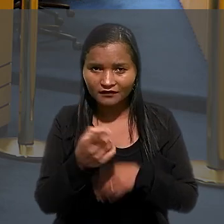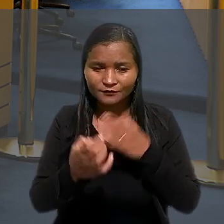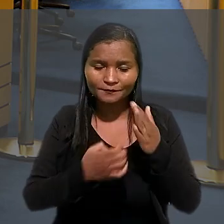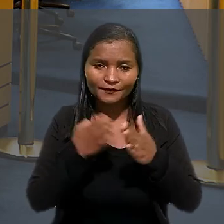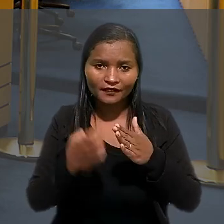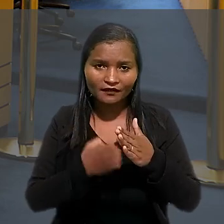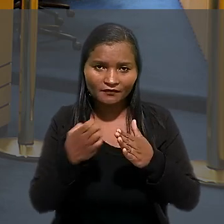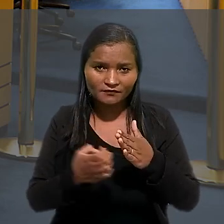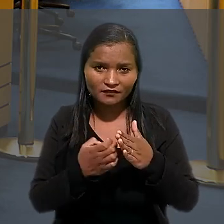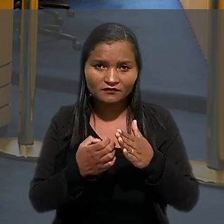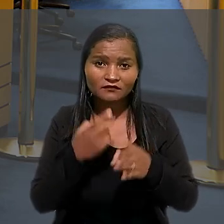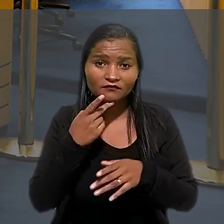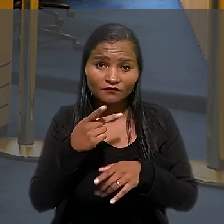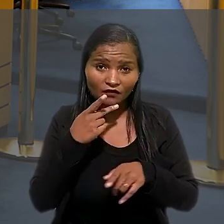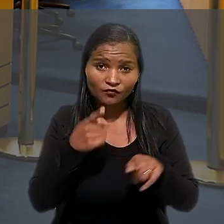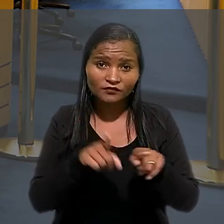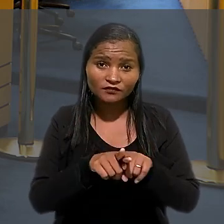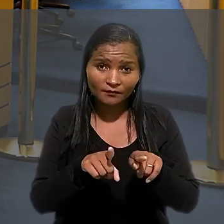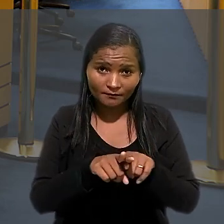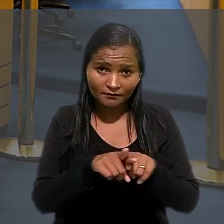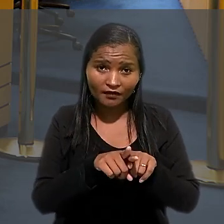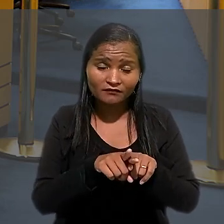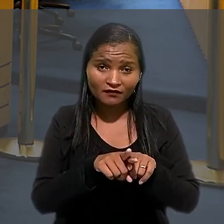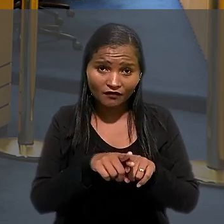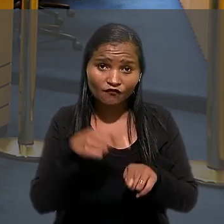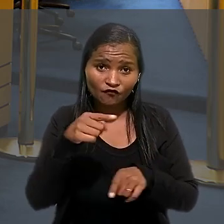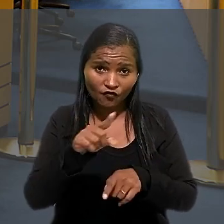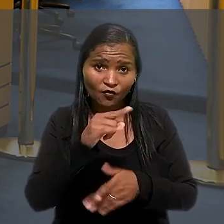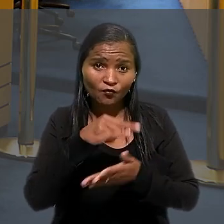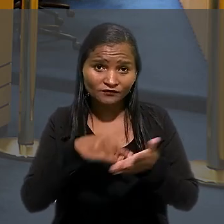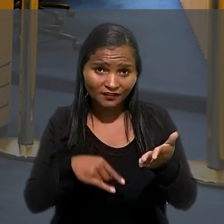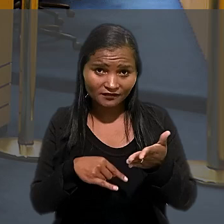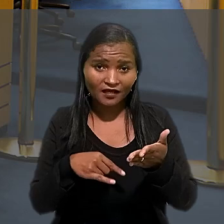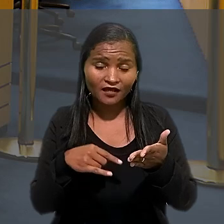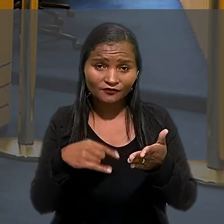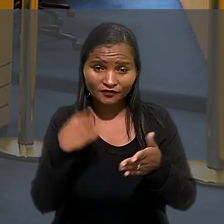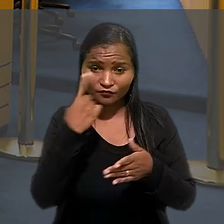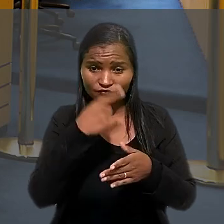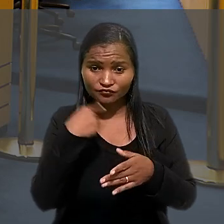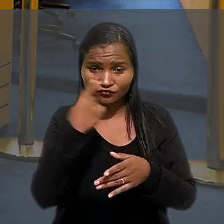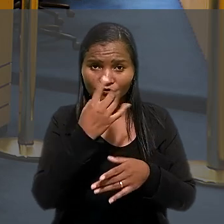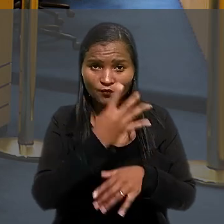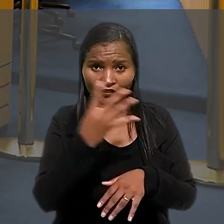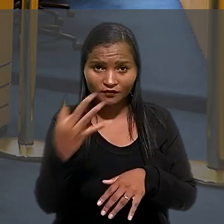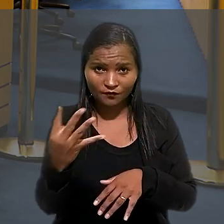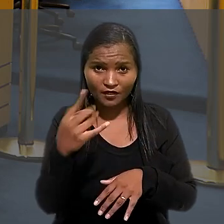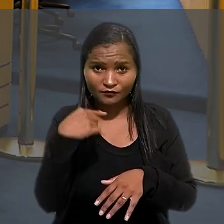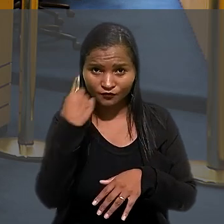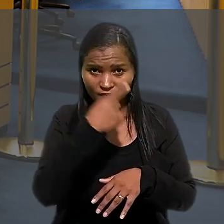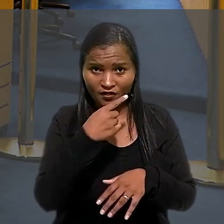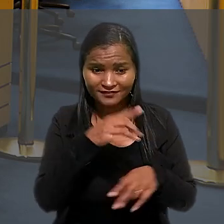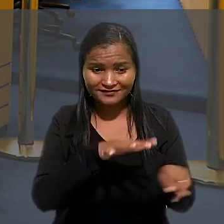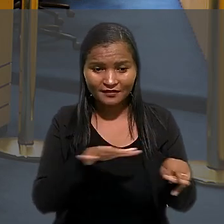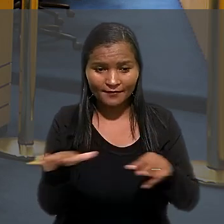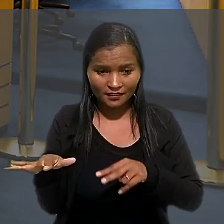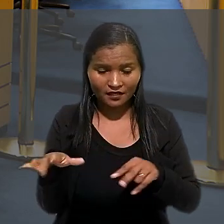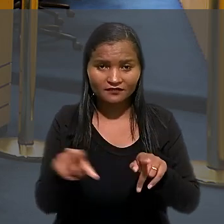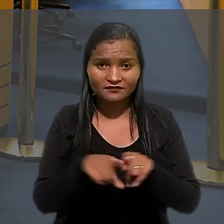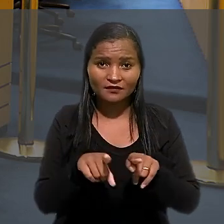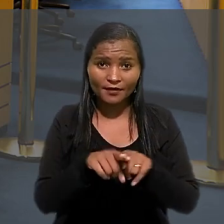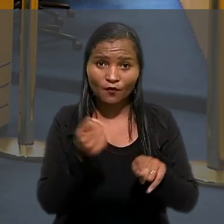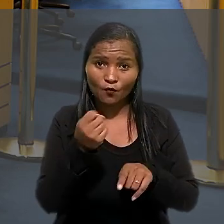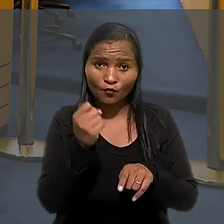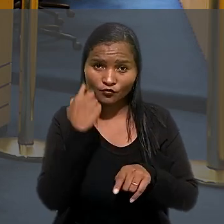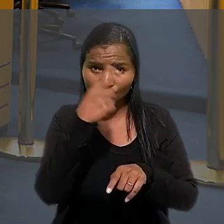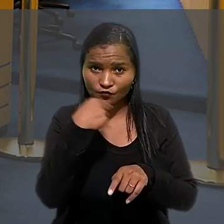pela empresa. Ele afirmou ainda que, embora tivesse sido contratado para cumprir jornada de 44 horas semanais e 8